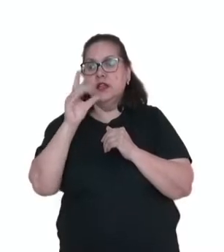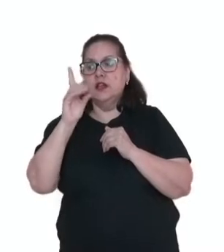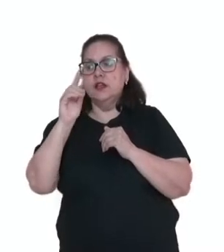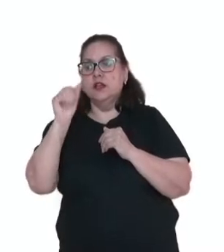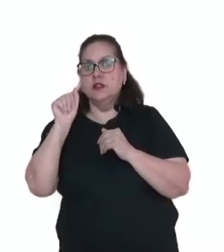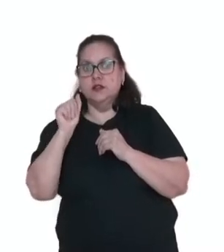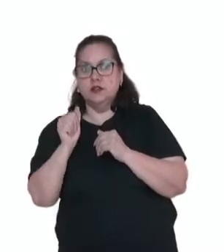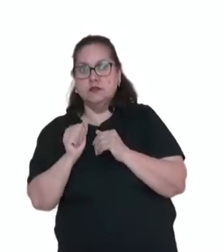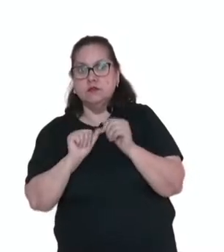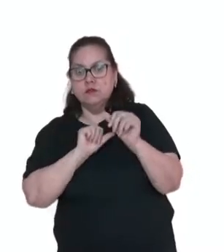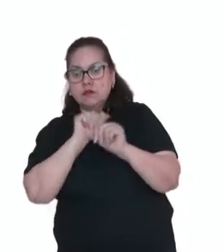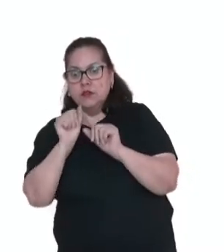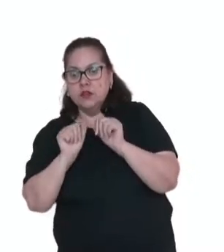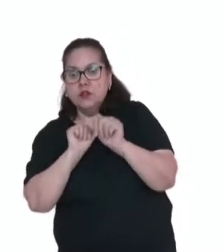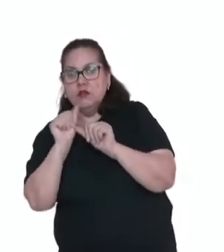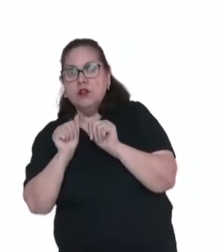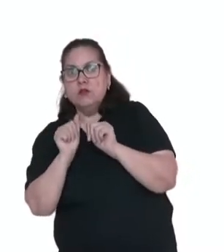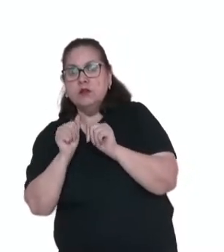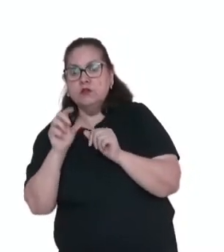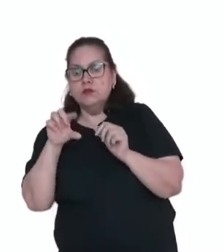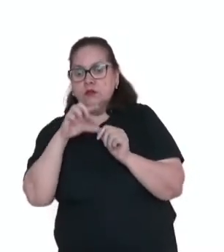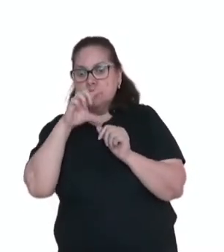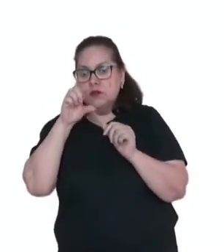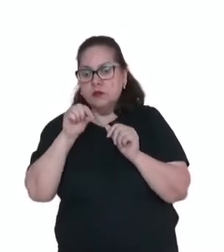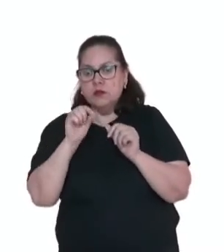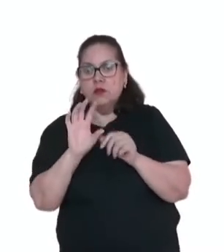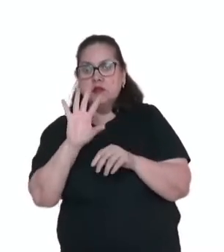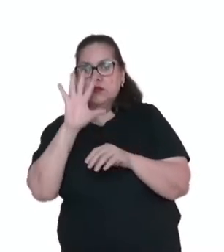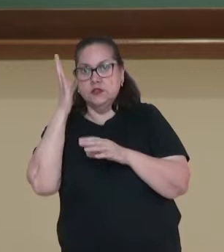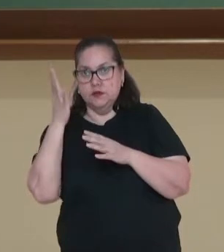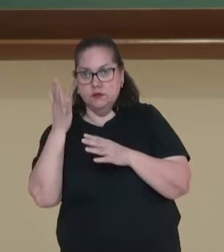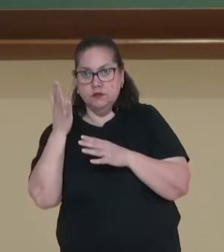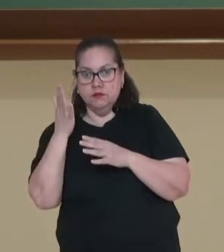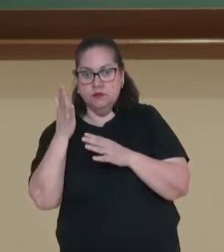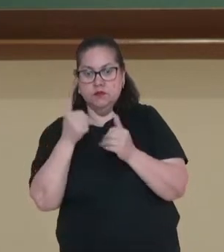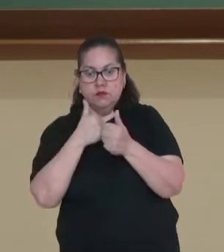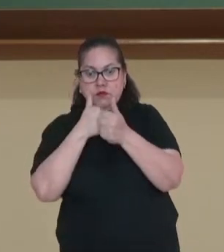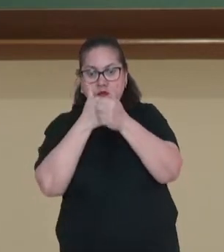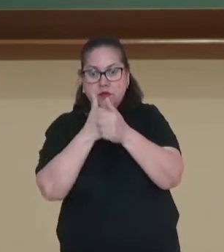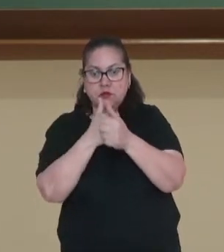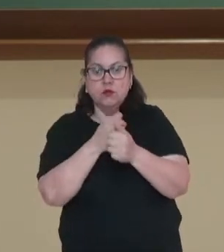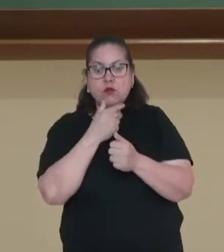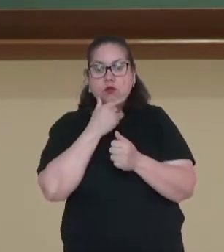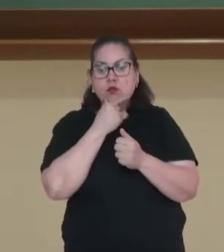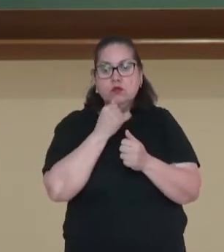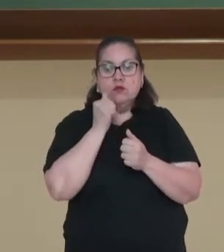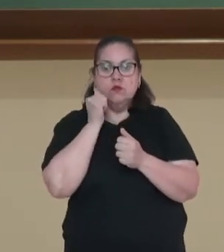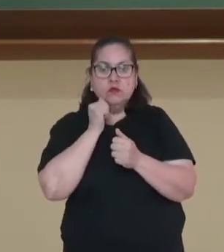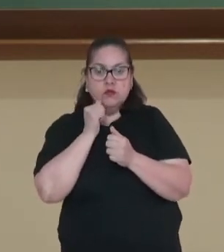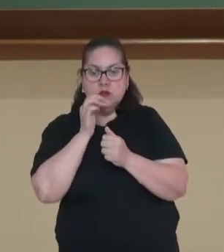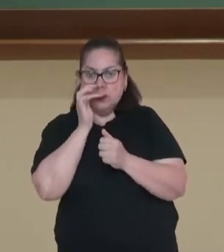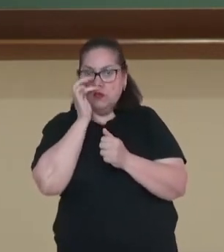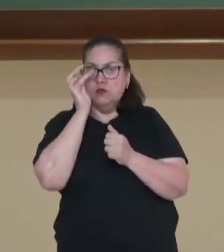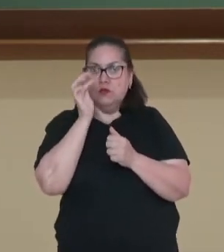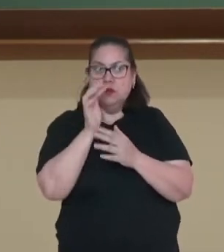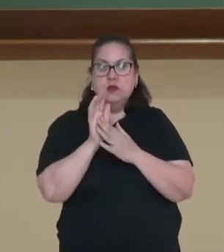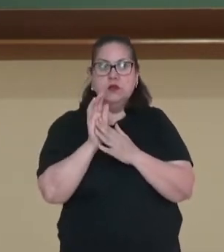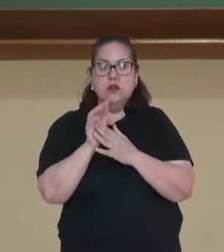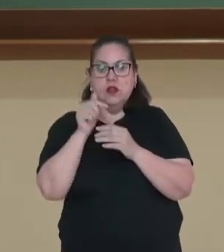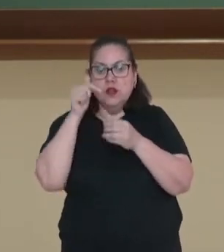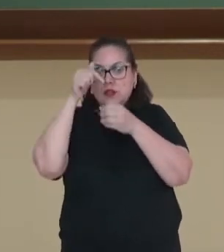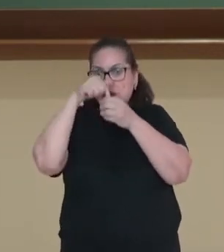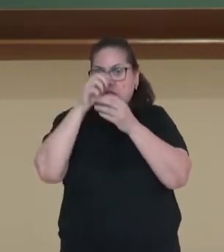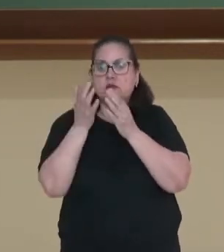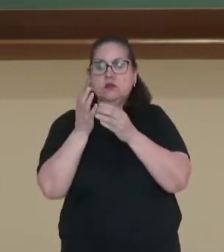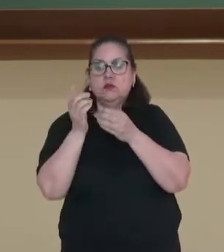se transformam em sementes, tá? Então depois que aconteceu, né, o encontro do gameta masculino com o feminino da flor, lá dentro